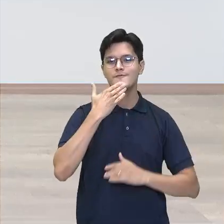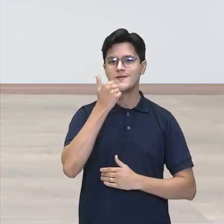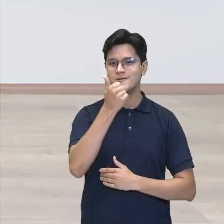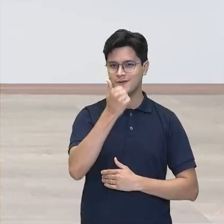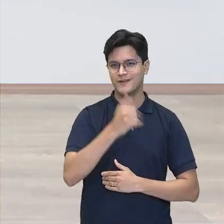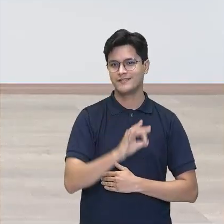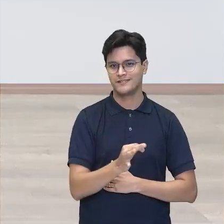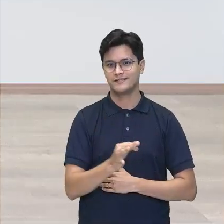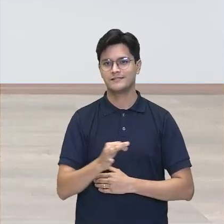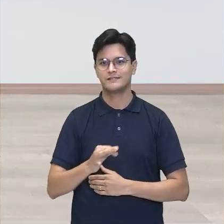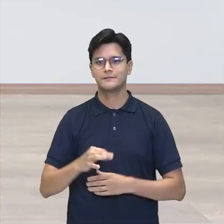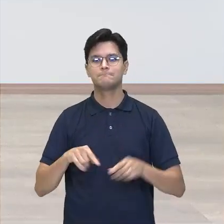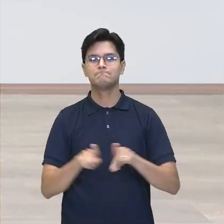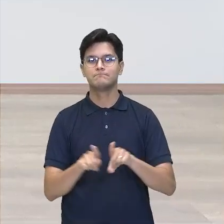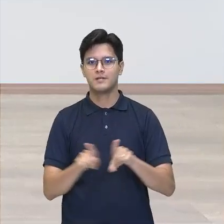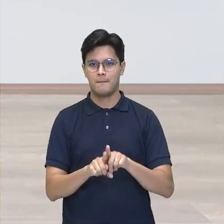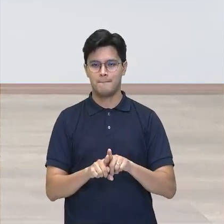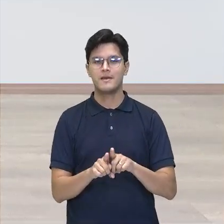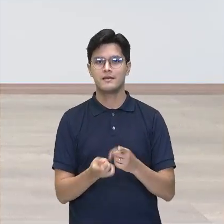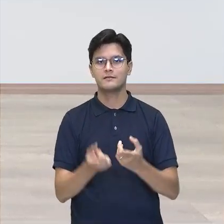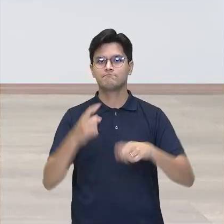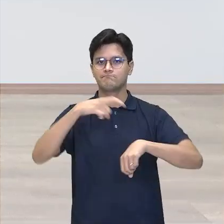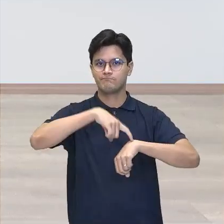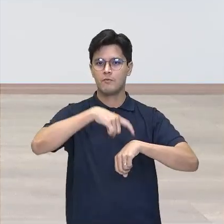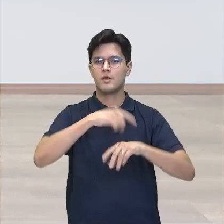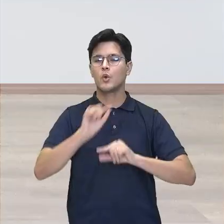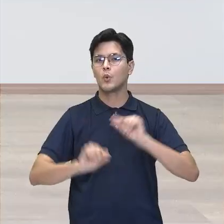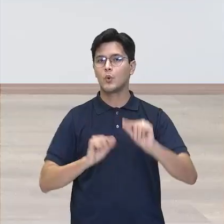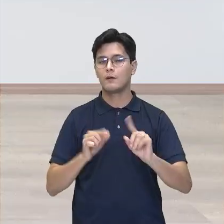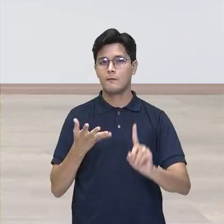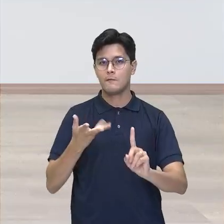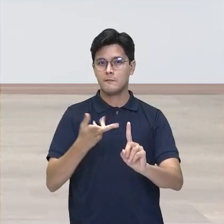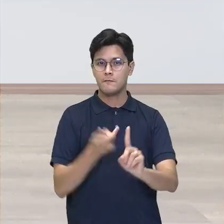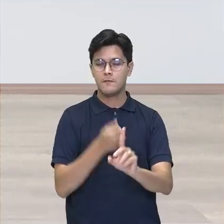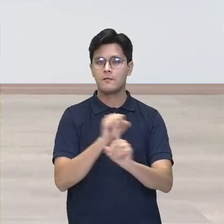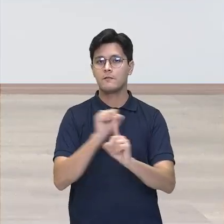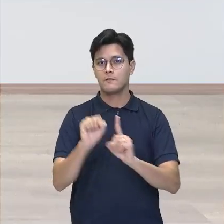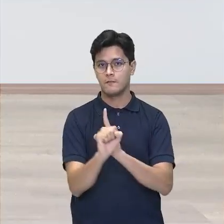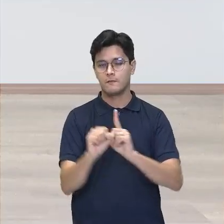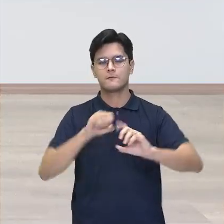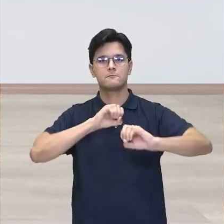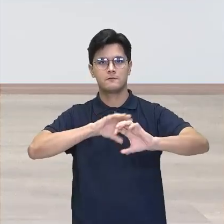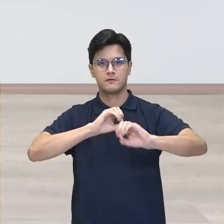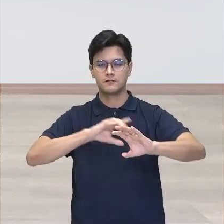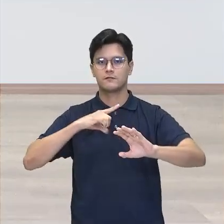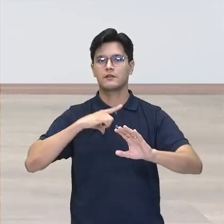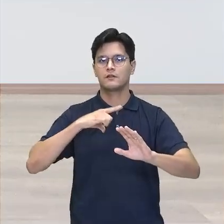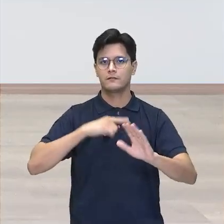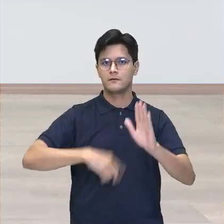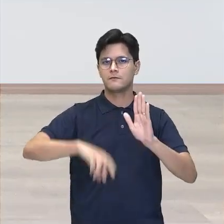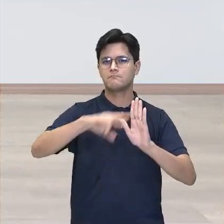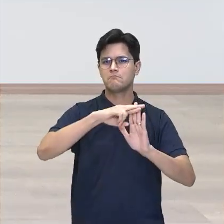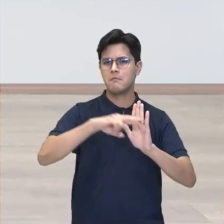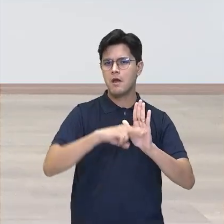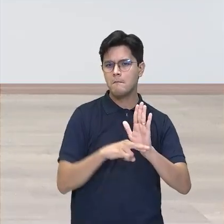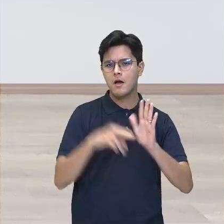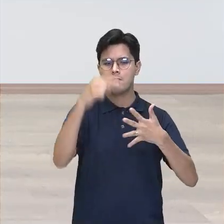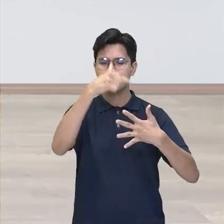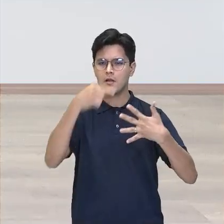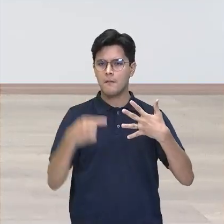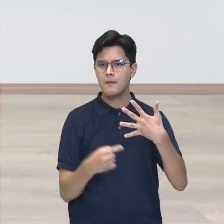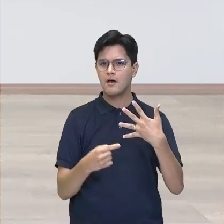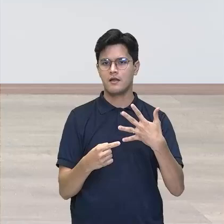E lá nas avaliações socioeducativas, a gente tem ali os critérios, né, Ellen? Então, o projeto, espera-se que o